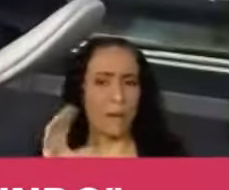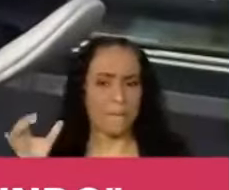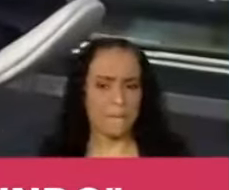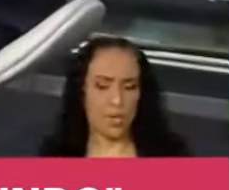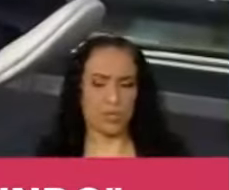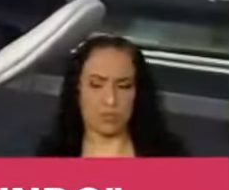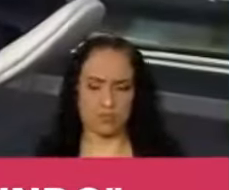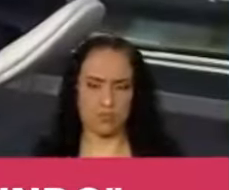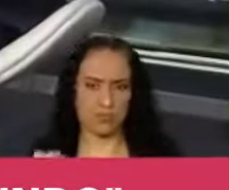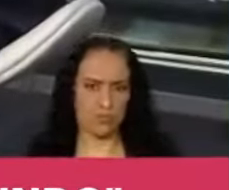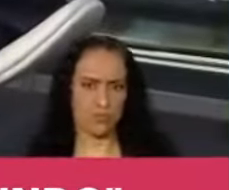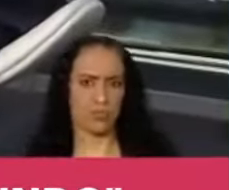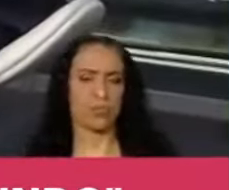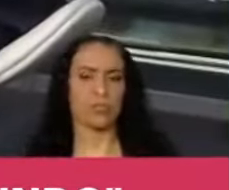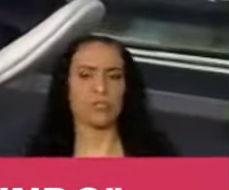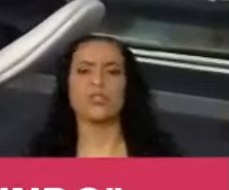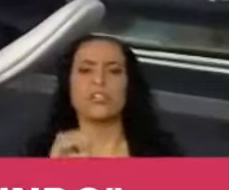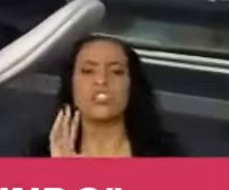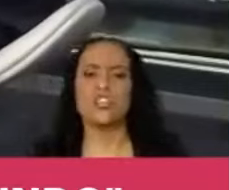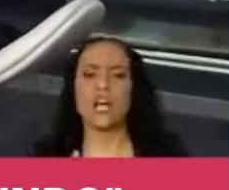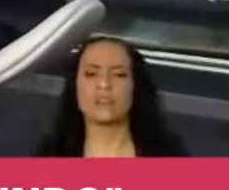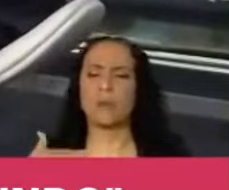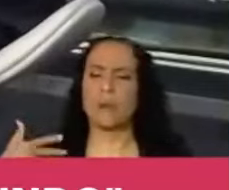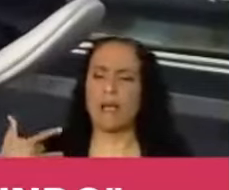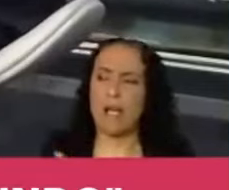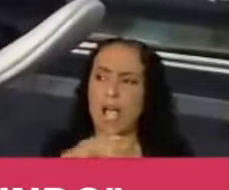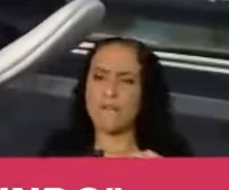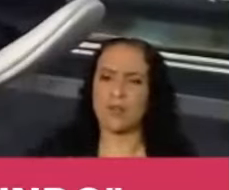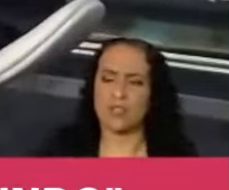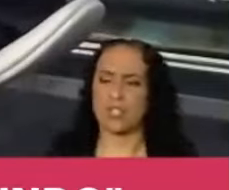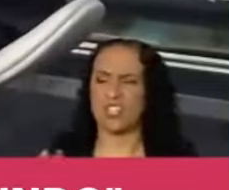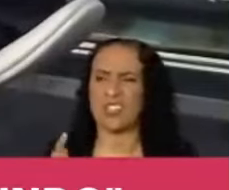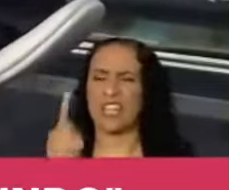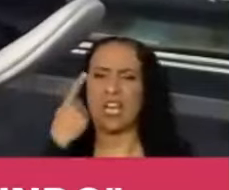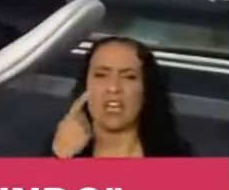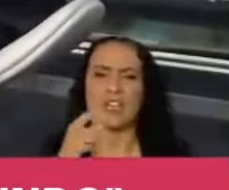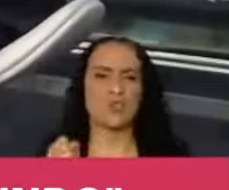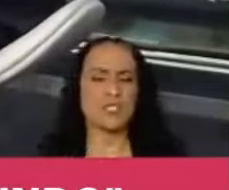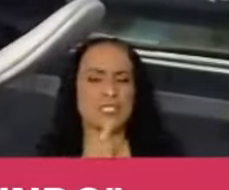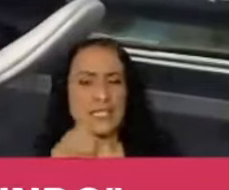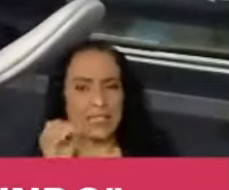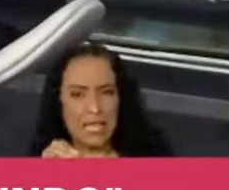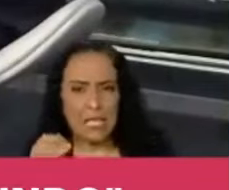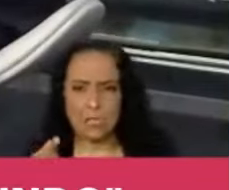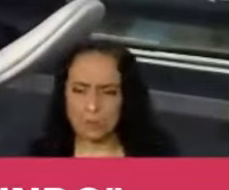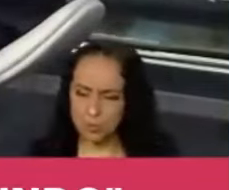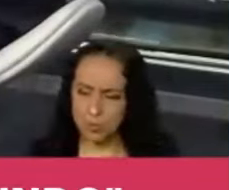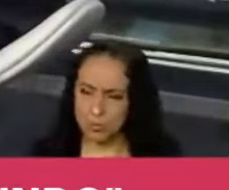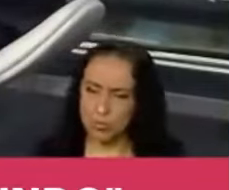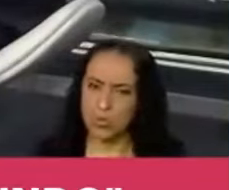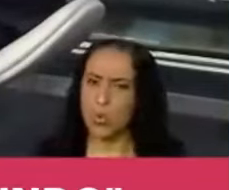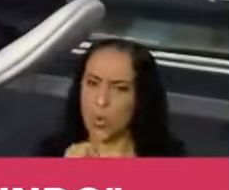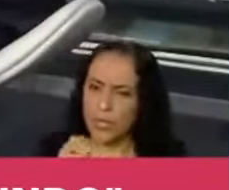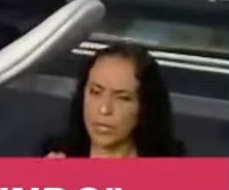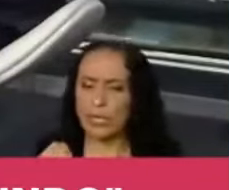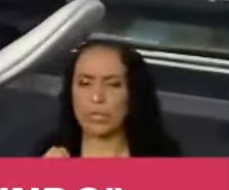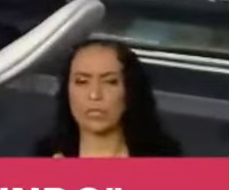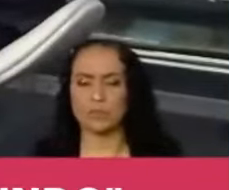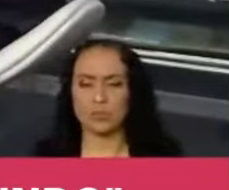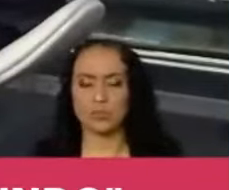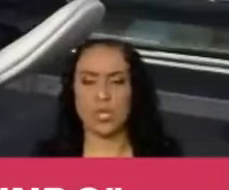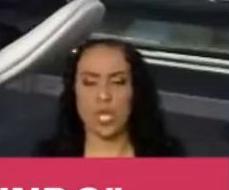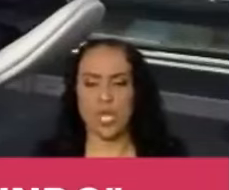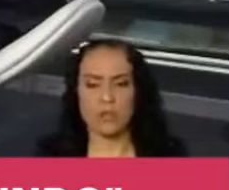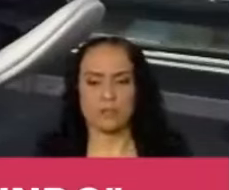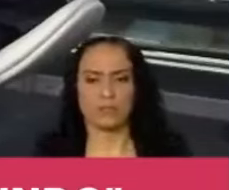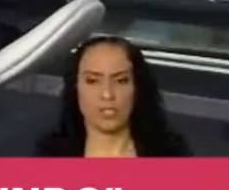mudanças tecnológicas, elas já vêm desde a Revolução Tecnológica, no final dos anos 70, que se aprofundaram nos anos 80, anos 90, a revolução